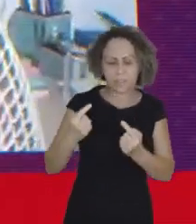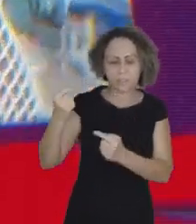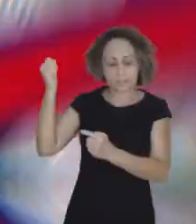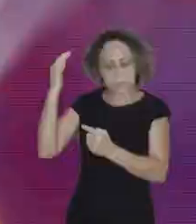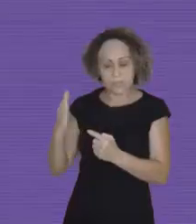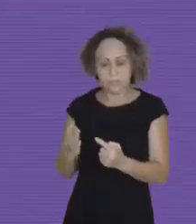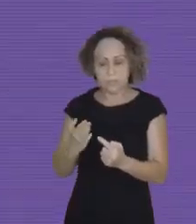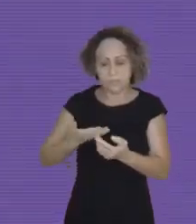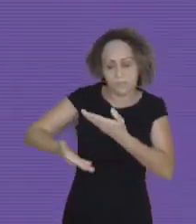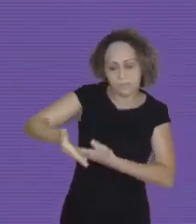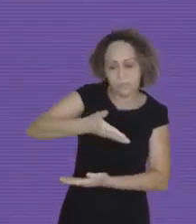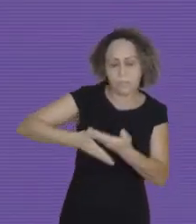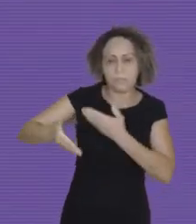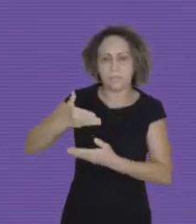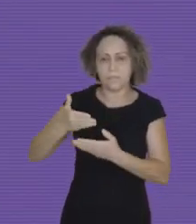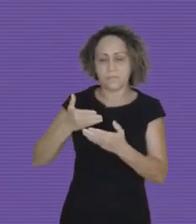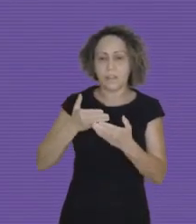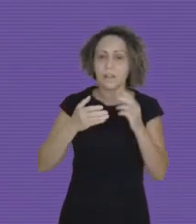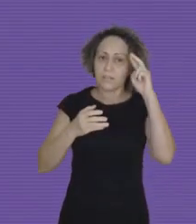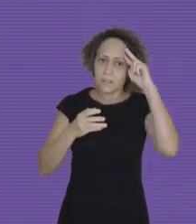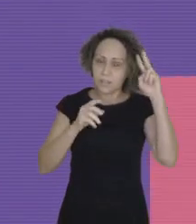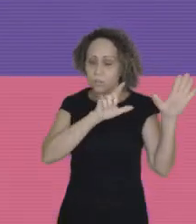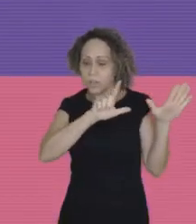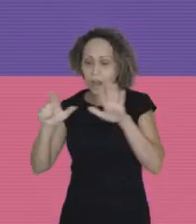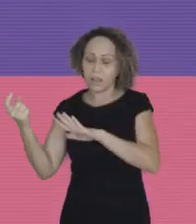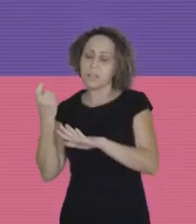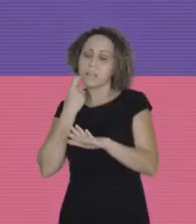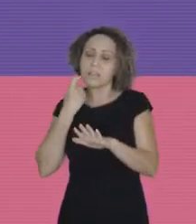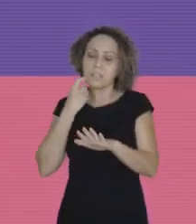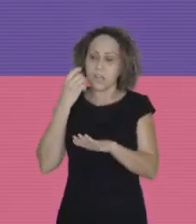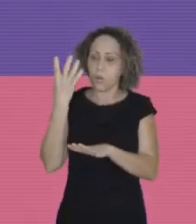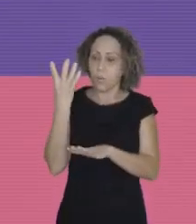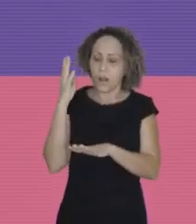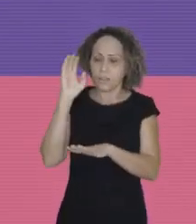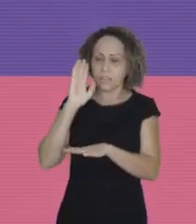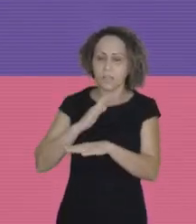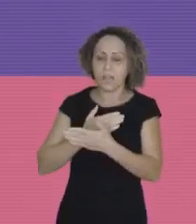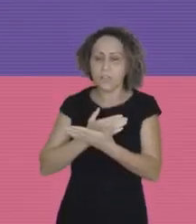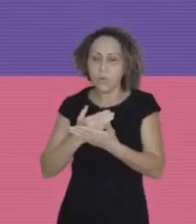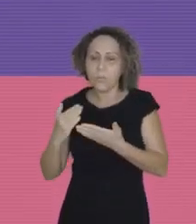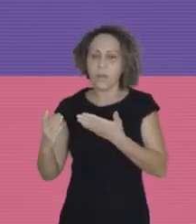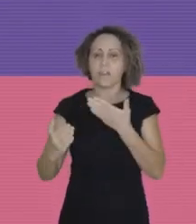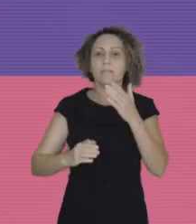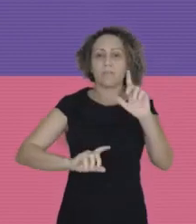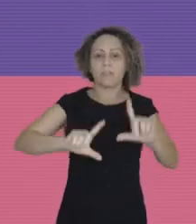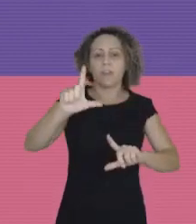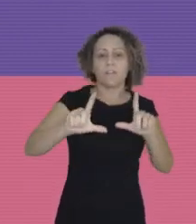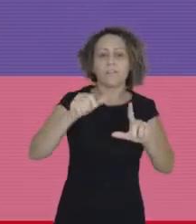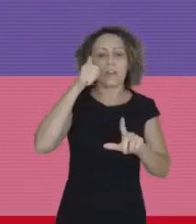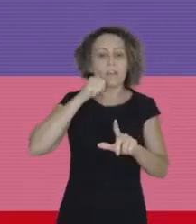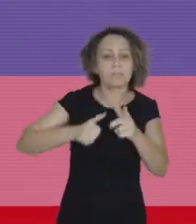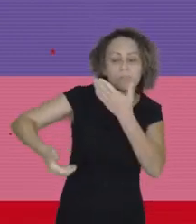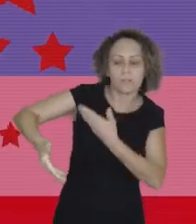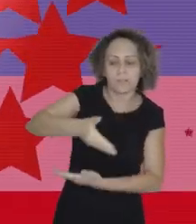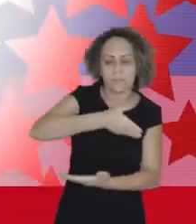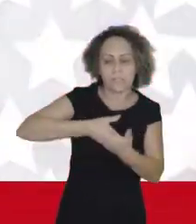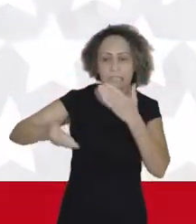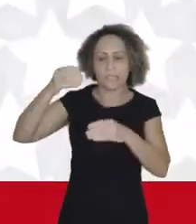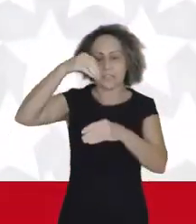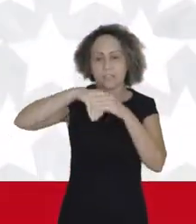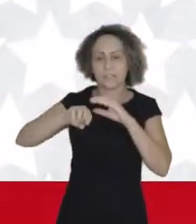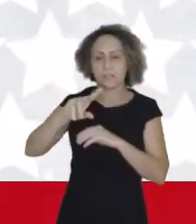gente. Então anota aí, de segunda a sexta-feira, a partir das 4 da tarde, tem TV Elas por Elas Formação na TVPT.